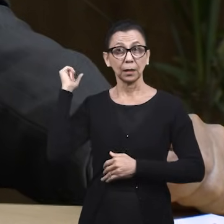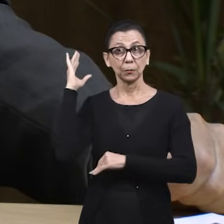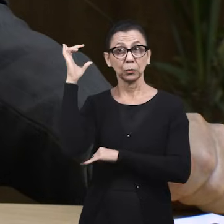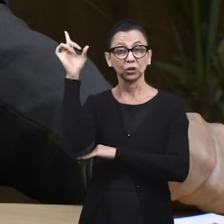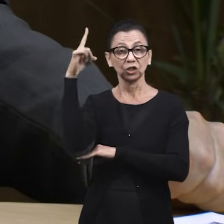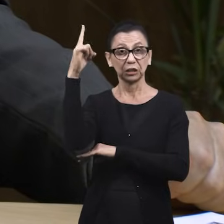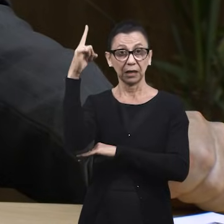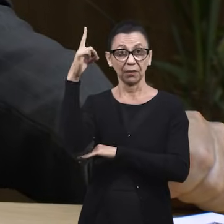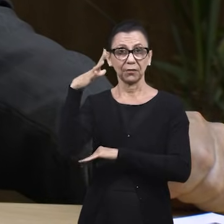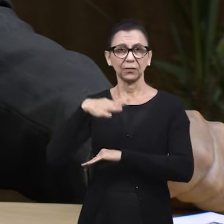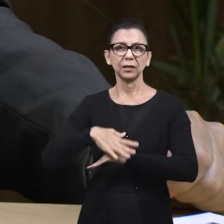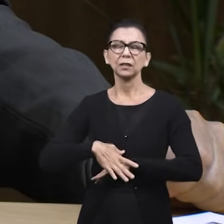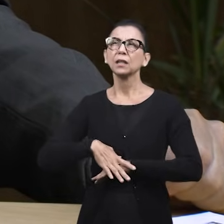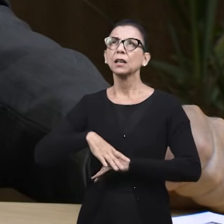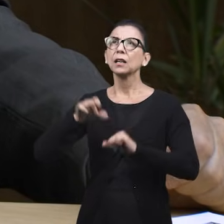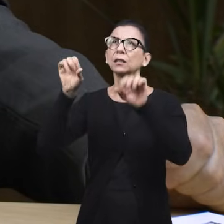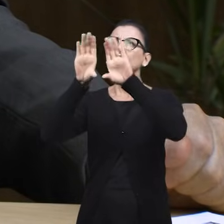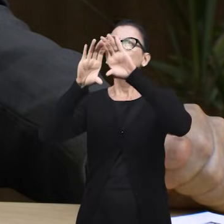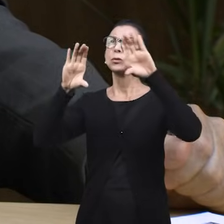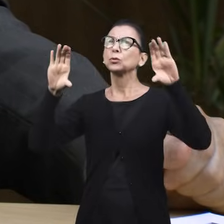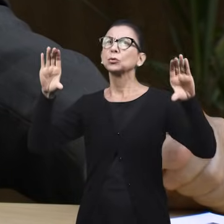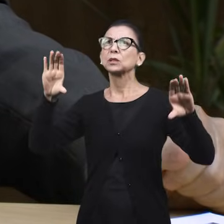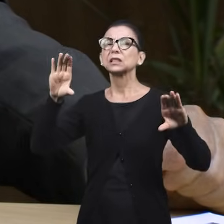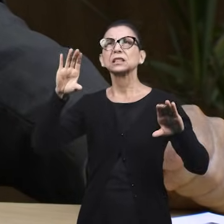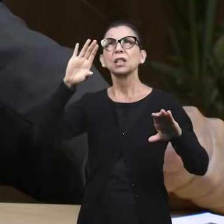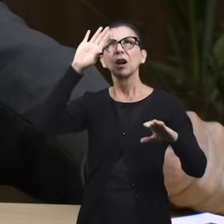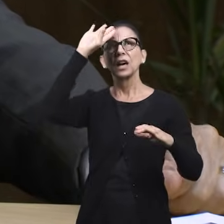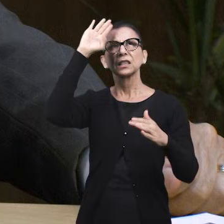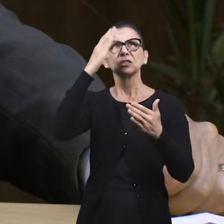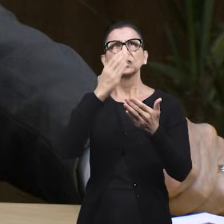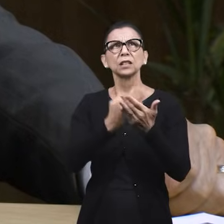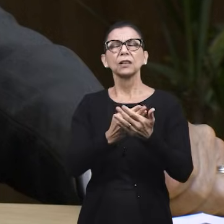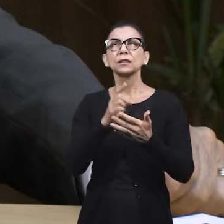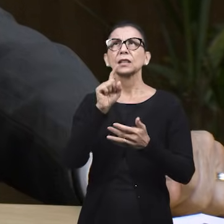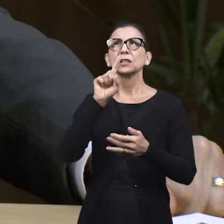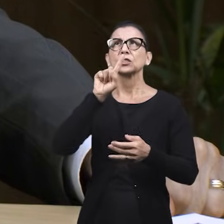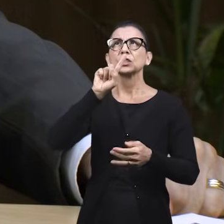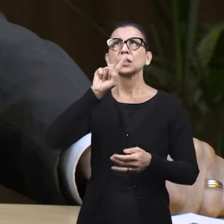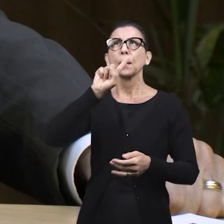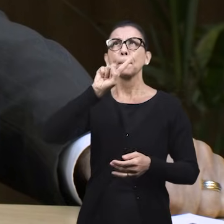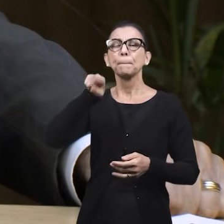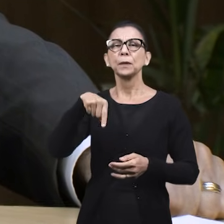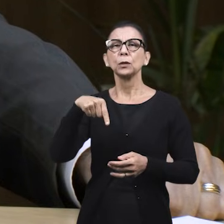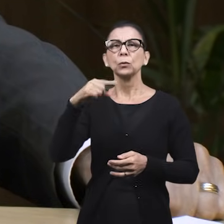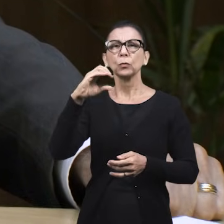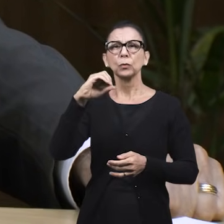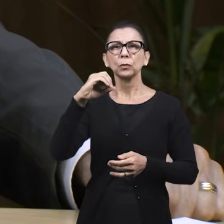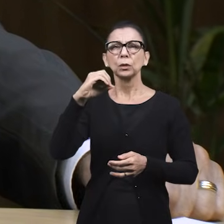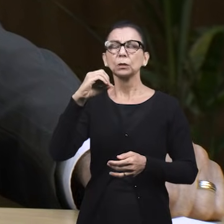Davi, acreditavam que tinha no céu 1.002 estrelas.